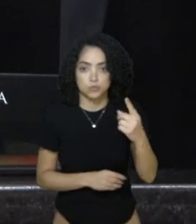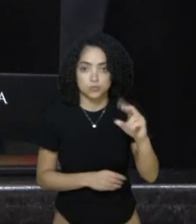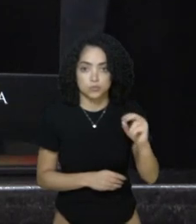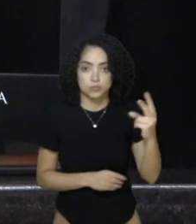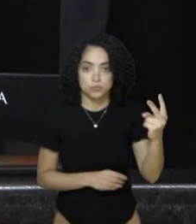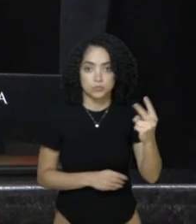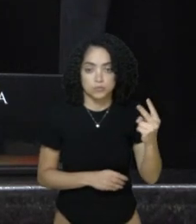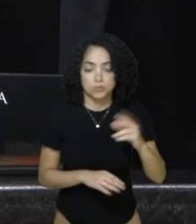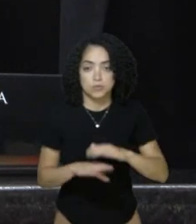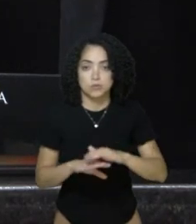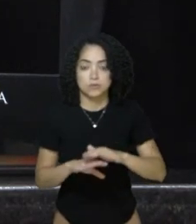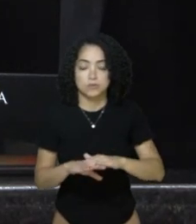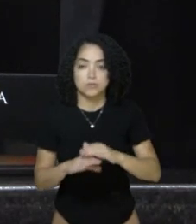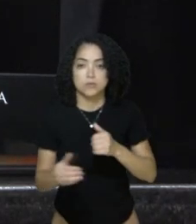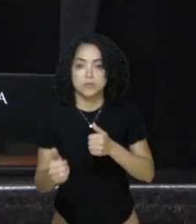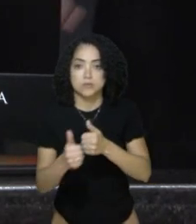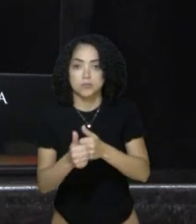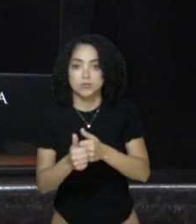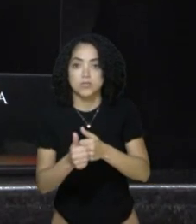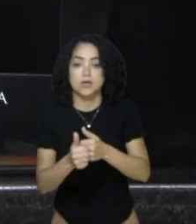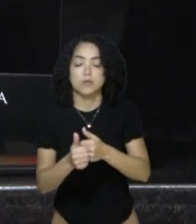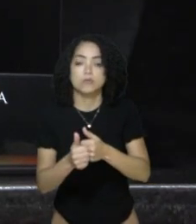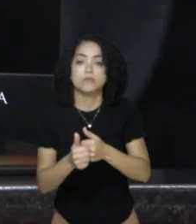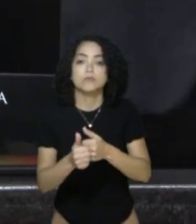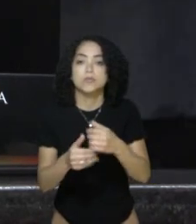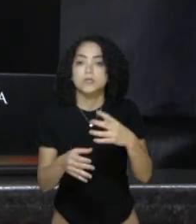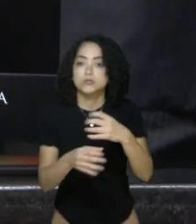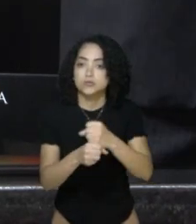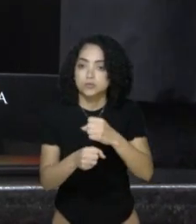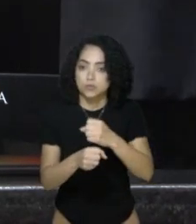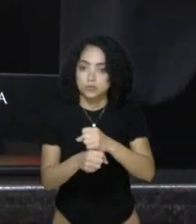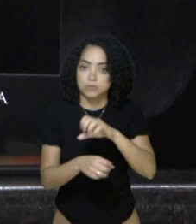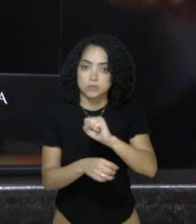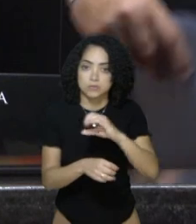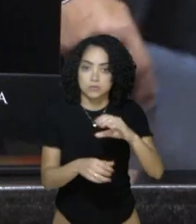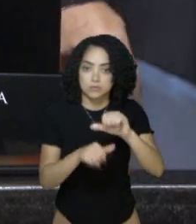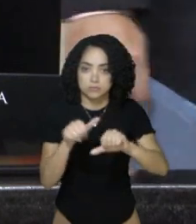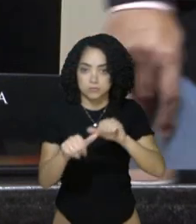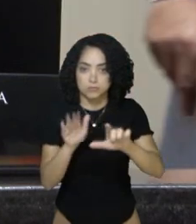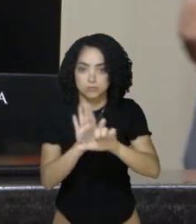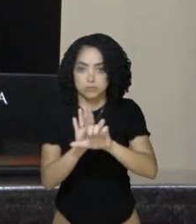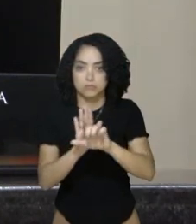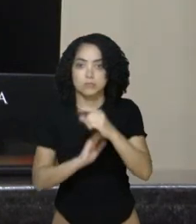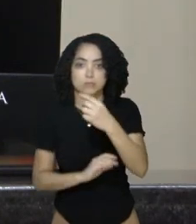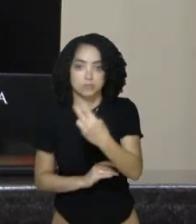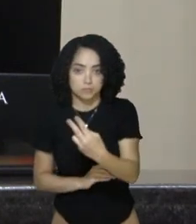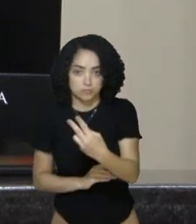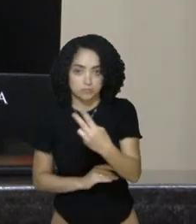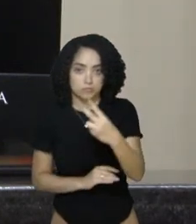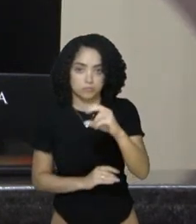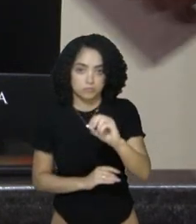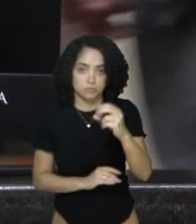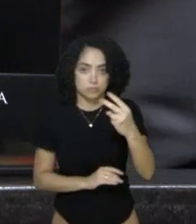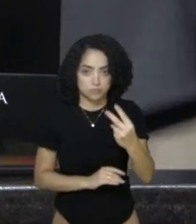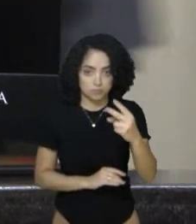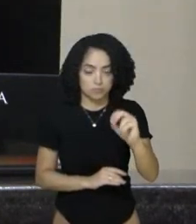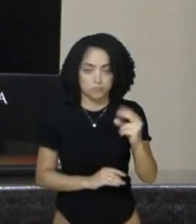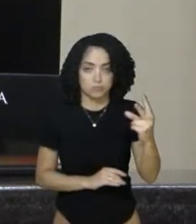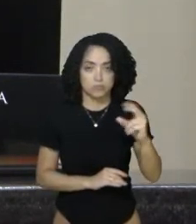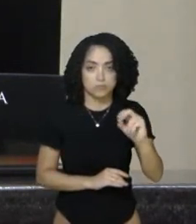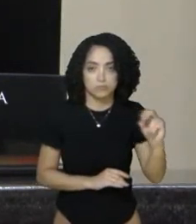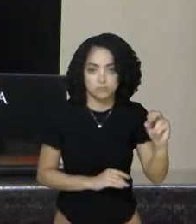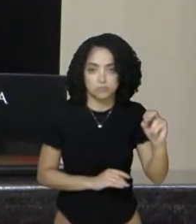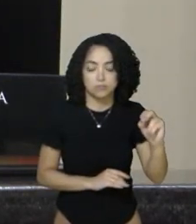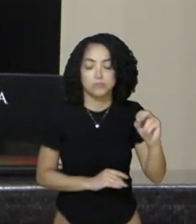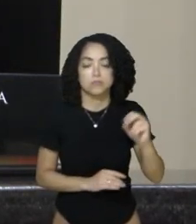021.1/2022, autor do Tribunal de Contas do Estado de Santa Catarina. Altera a lei complementar número 202 de 2000, com o